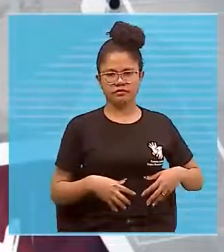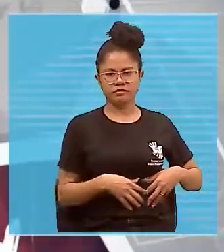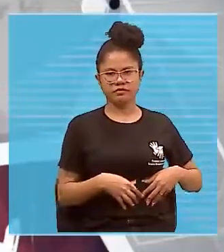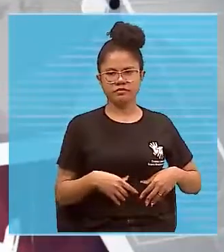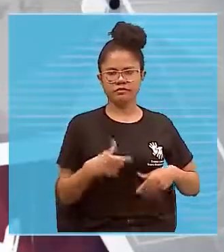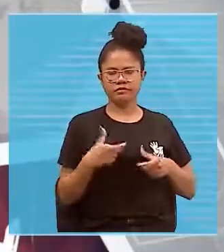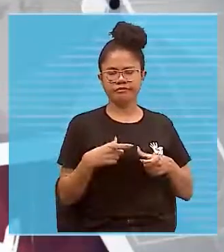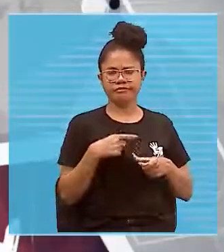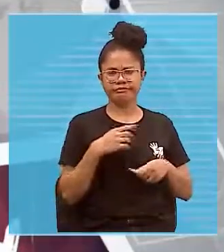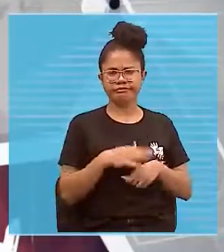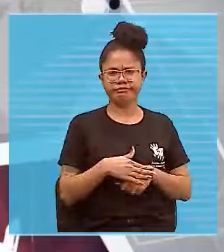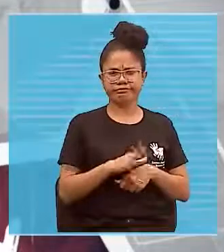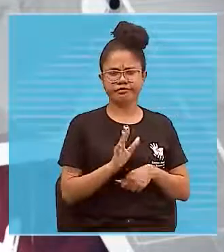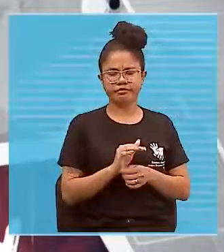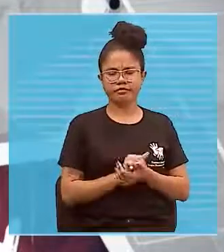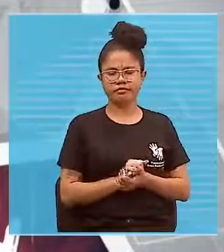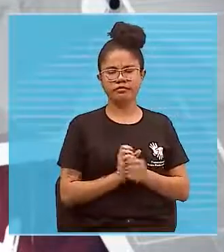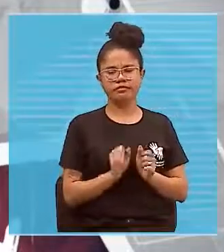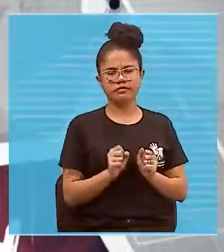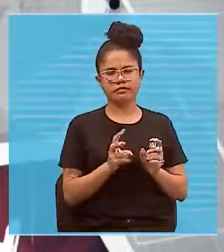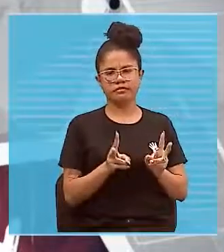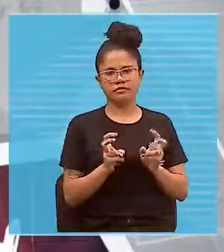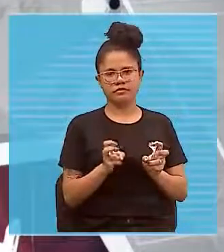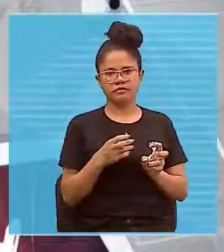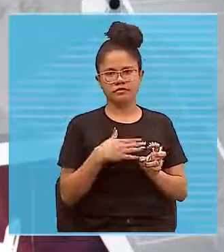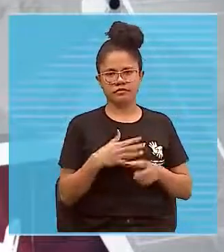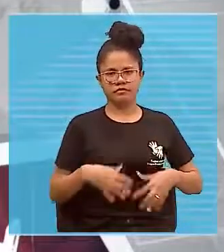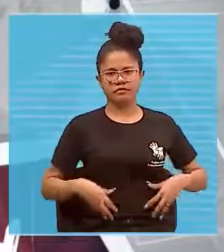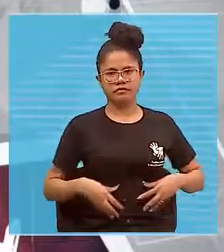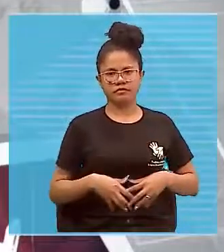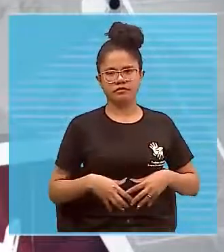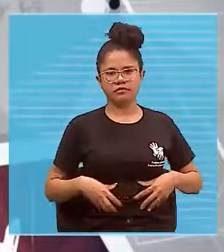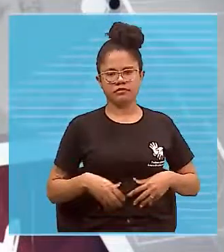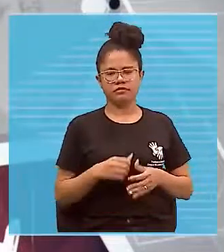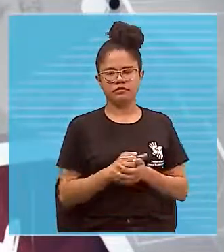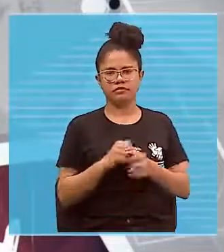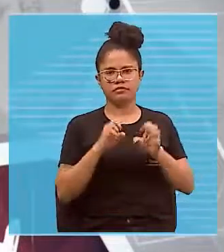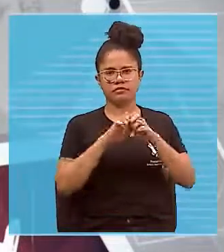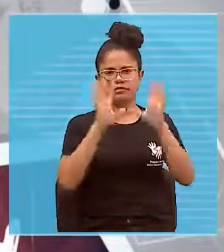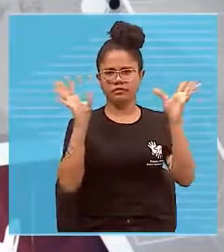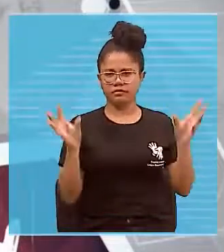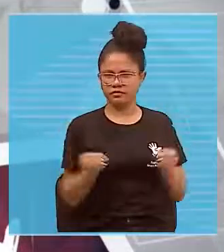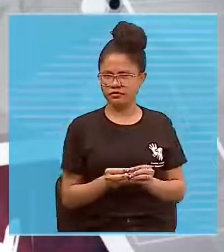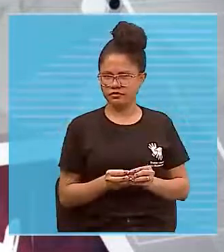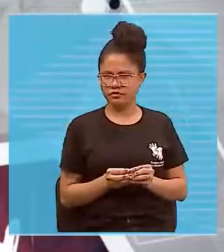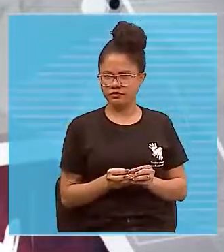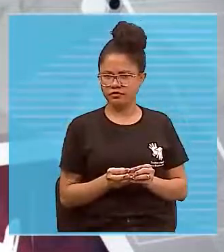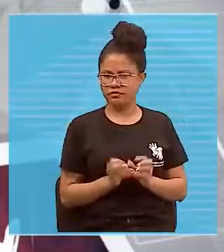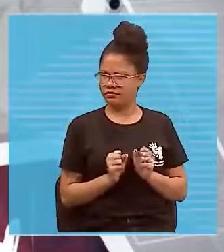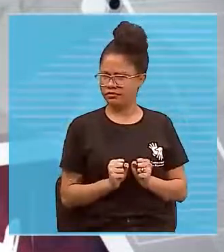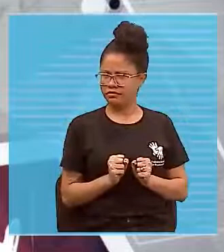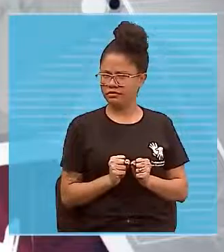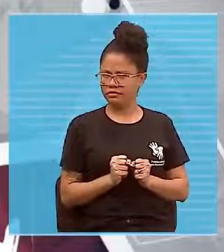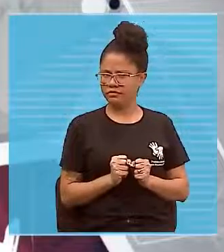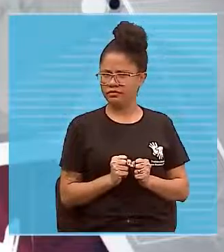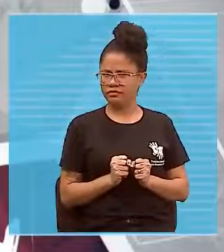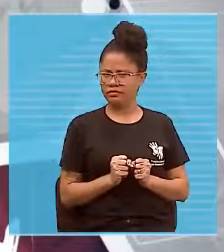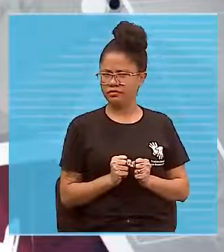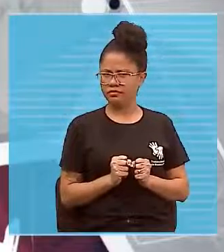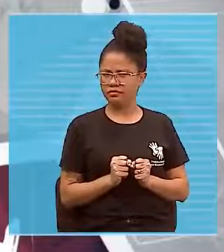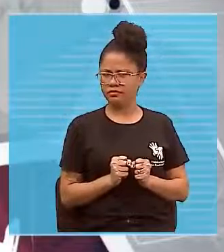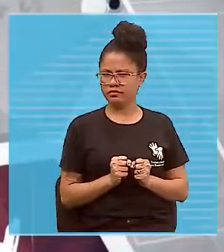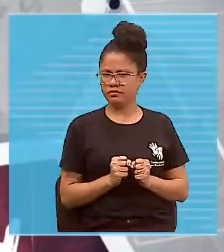micro-organismo. Então, eu posso considerar o meu intestino um ecossistema? Posso? O